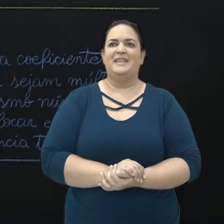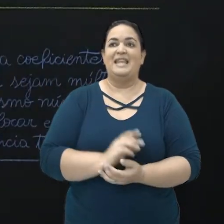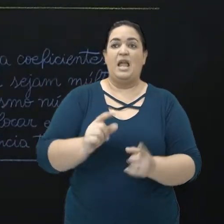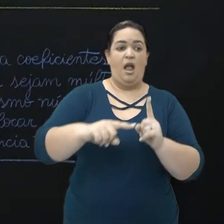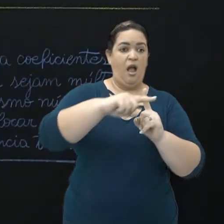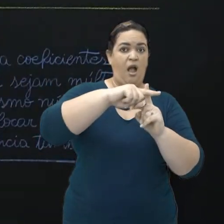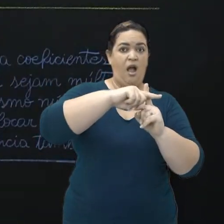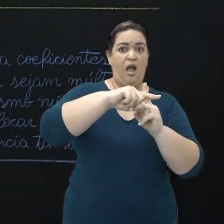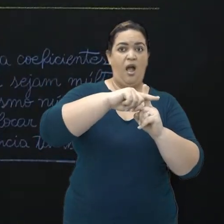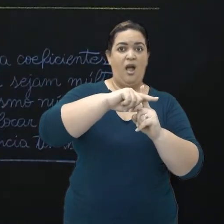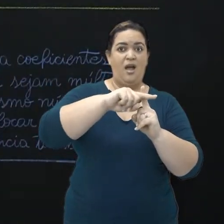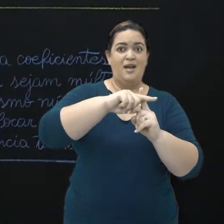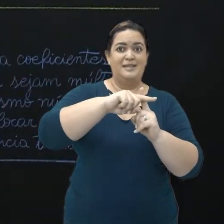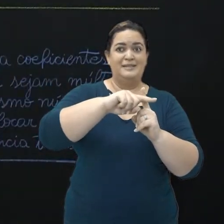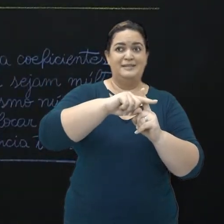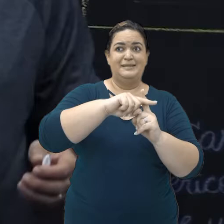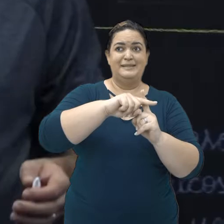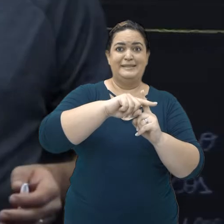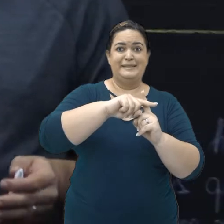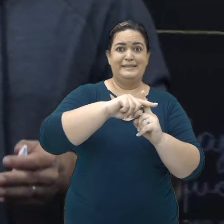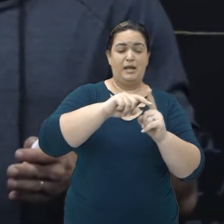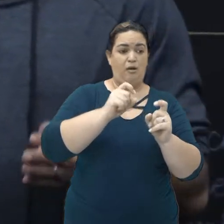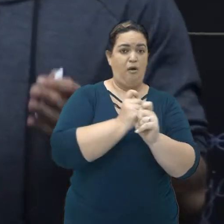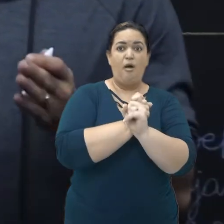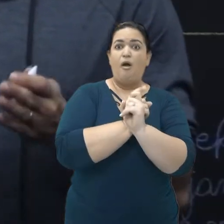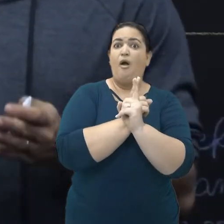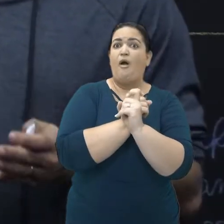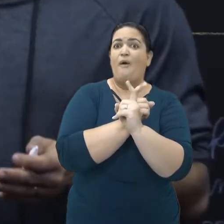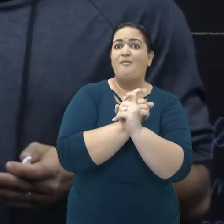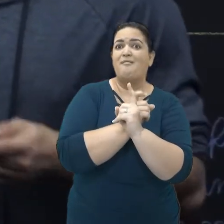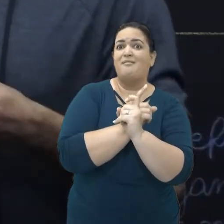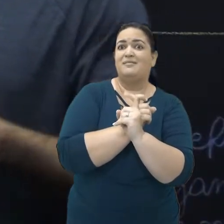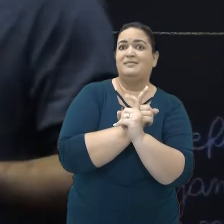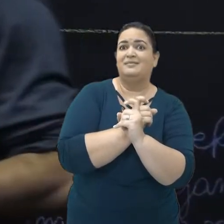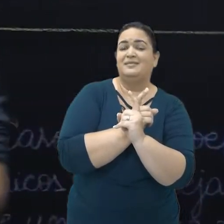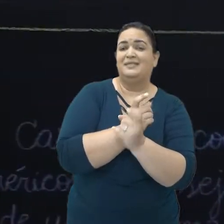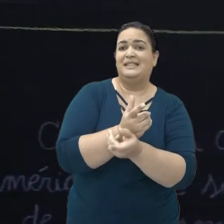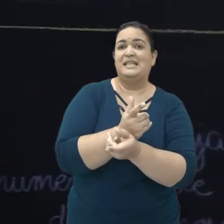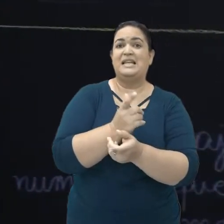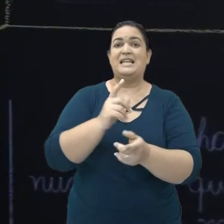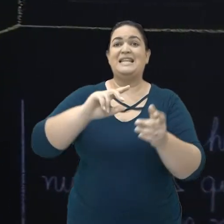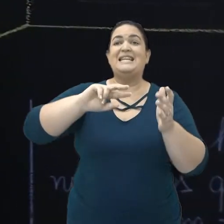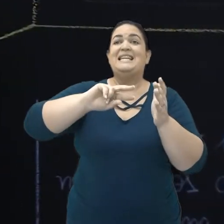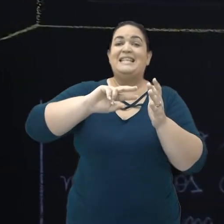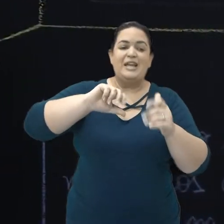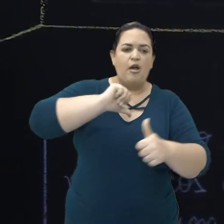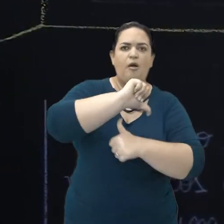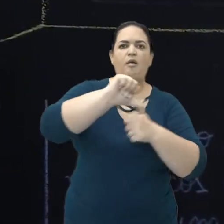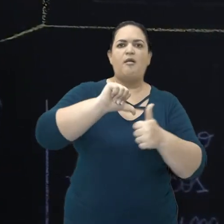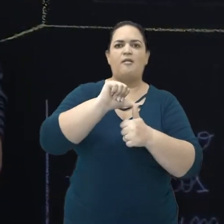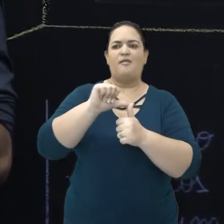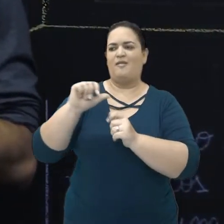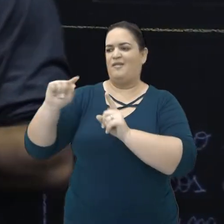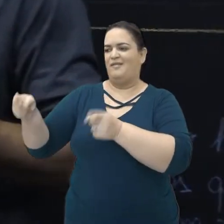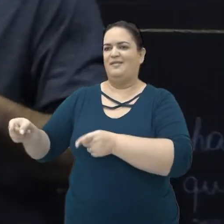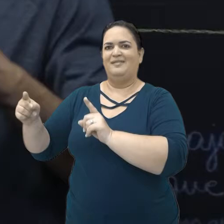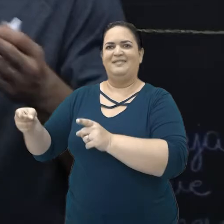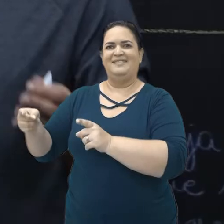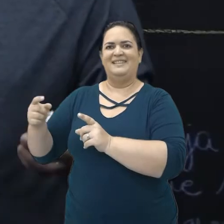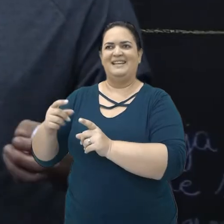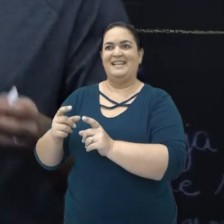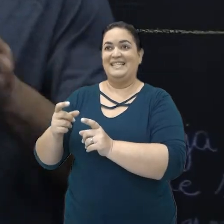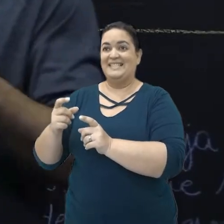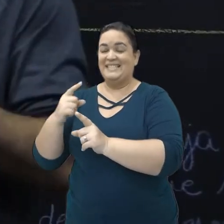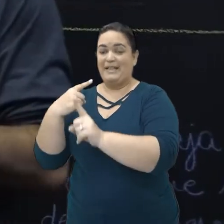adição de dois monômios que eu tinha aqui inicialmente, ela se transformou numa multiplicação de dois fatores. E como eu te falei no início